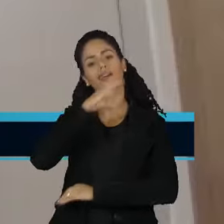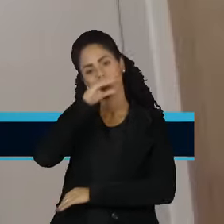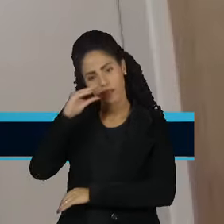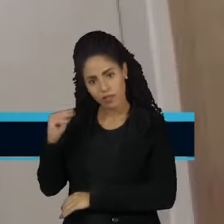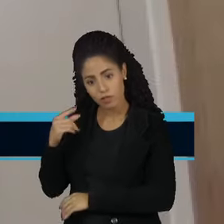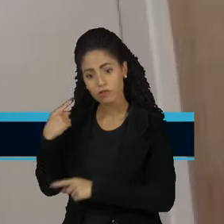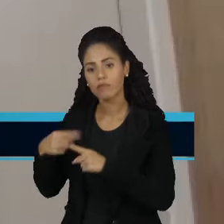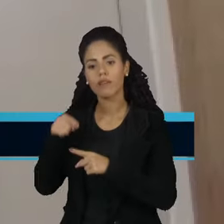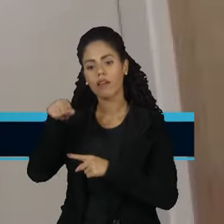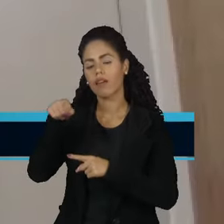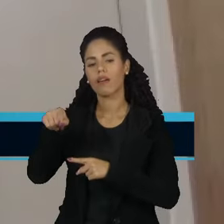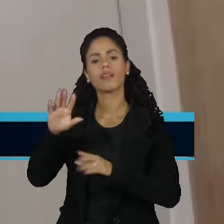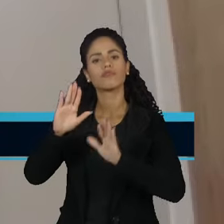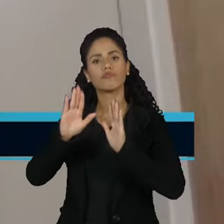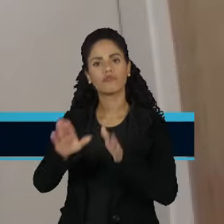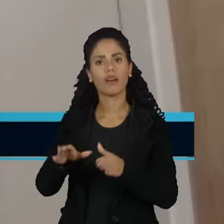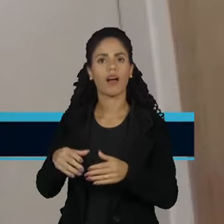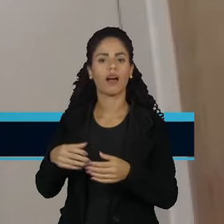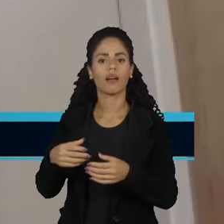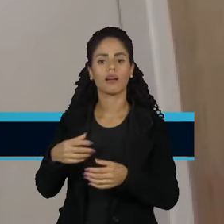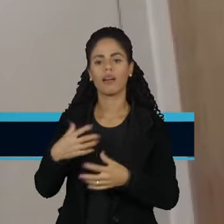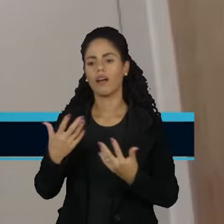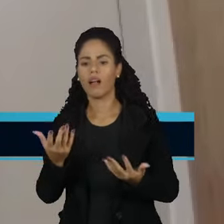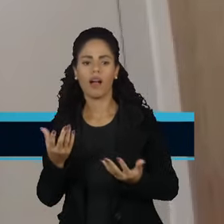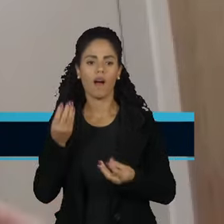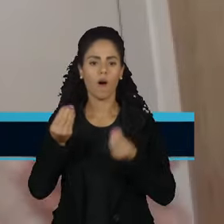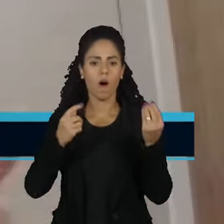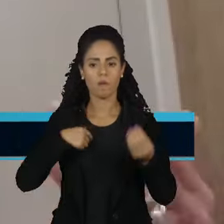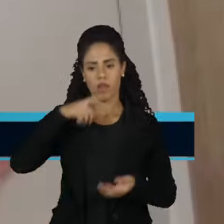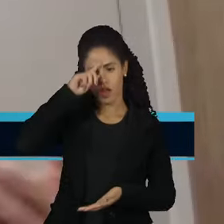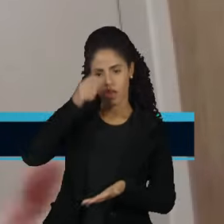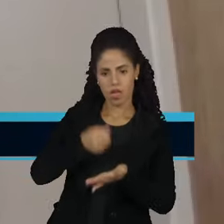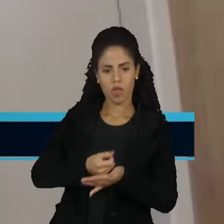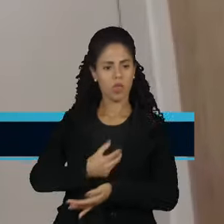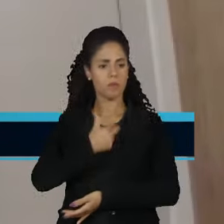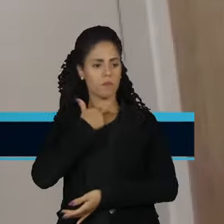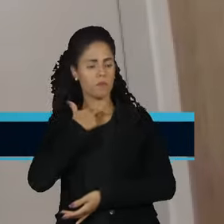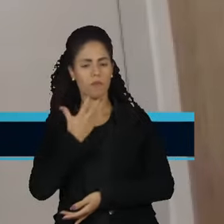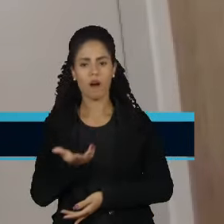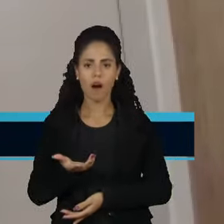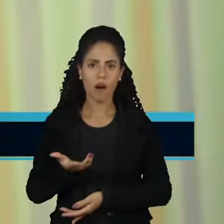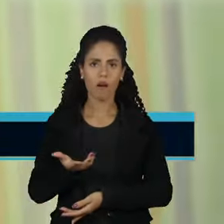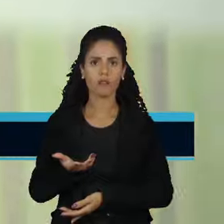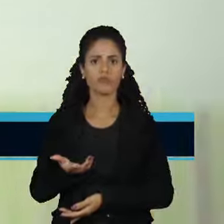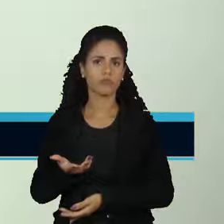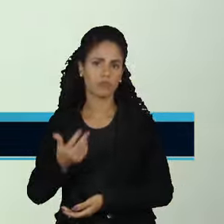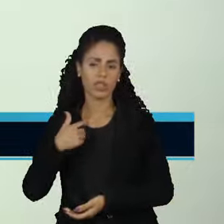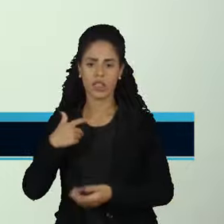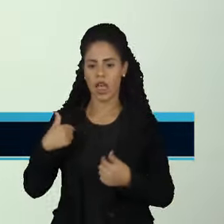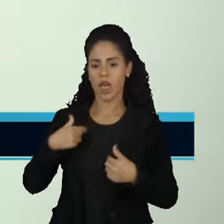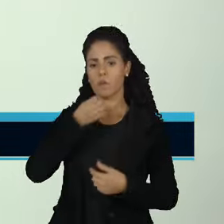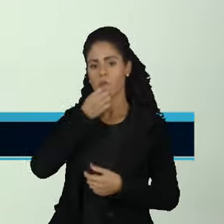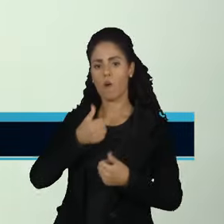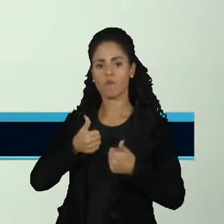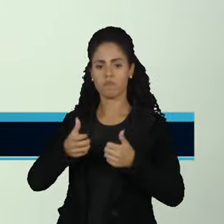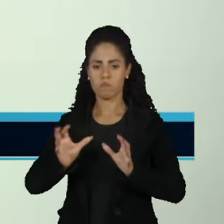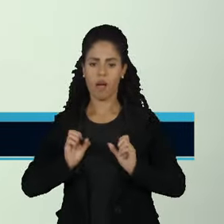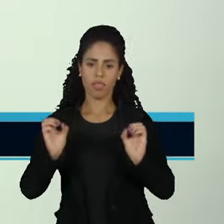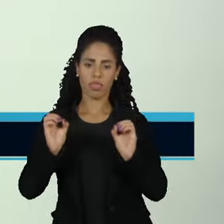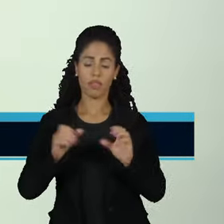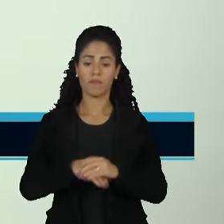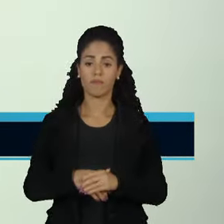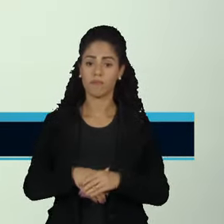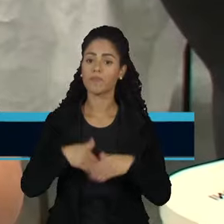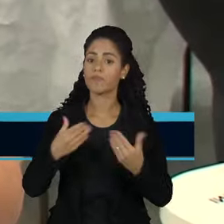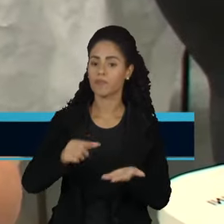por natureza, eles se sentem totalmente... não vulneráveis. A campanha de vacinação contra a